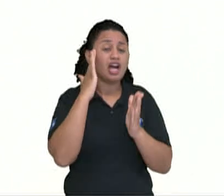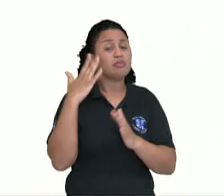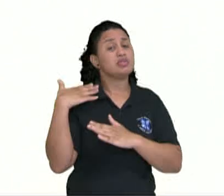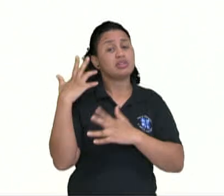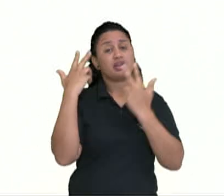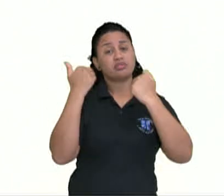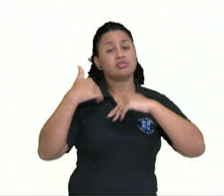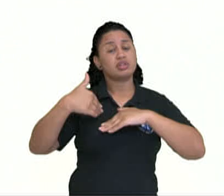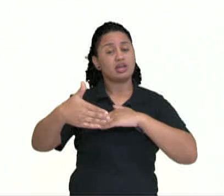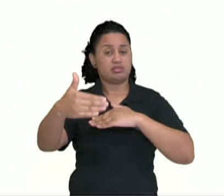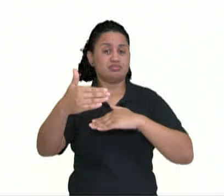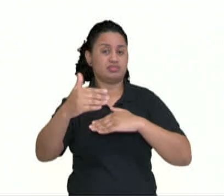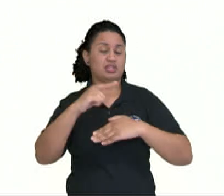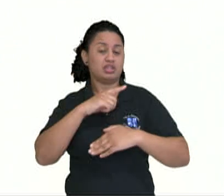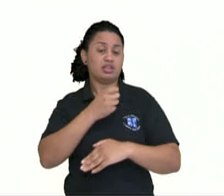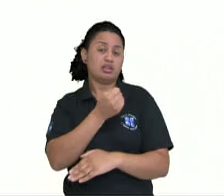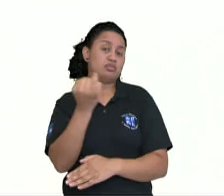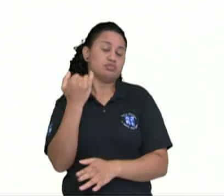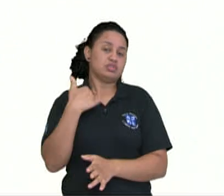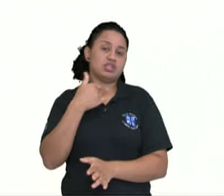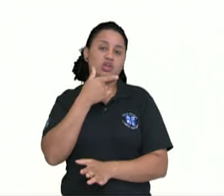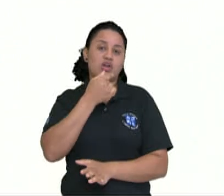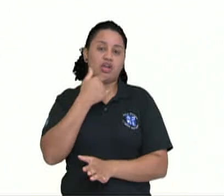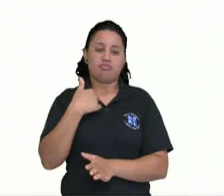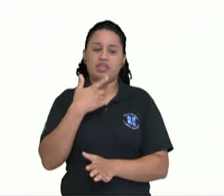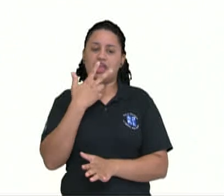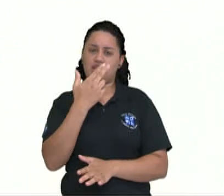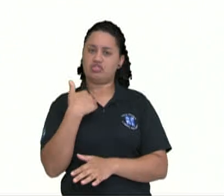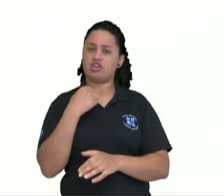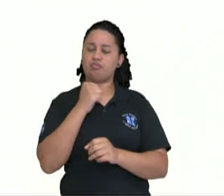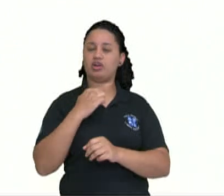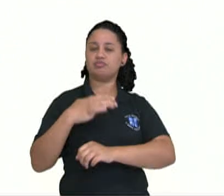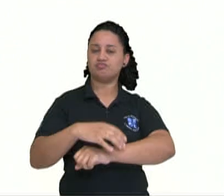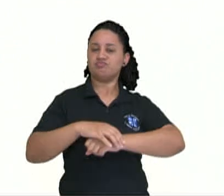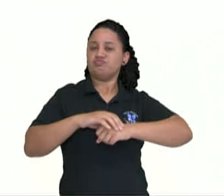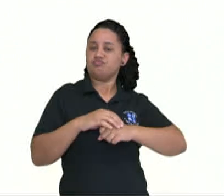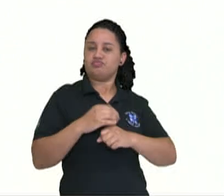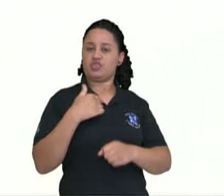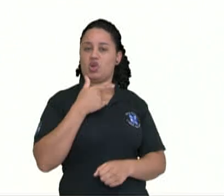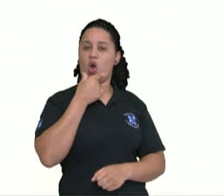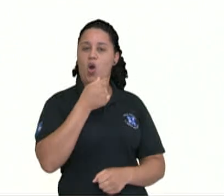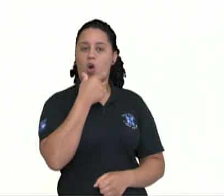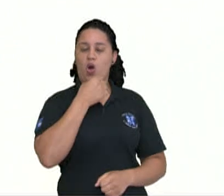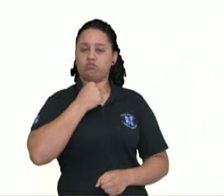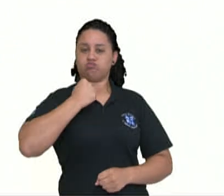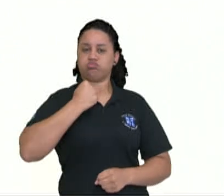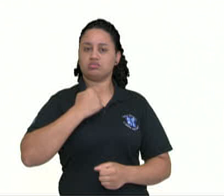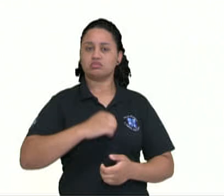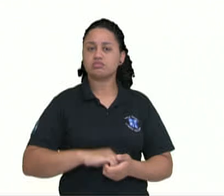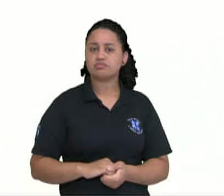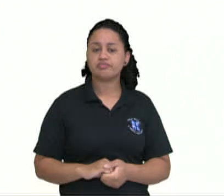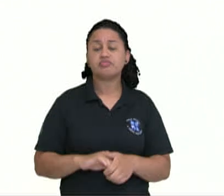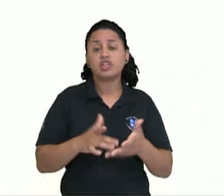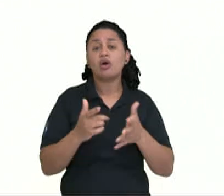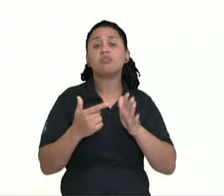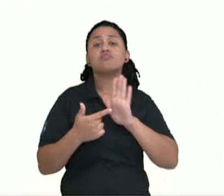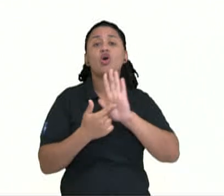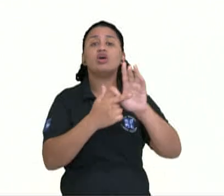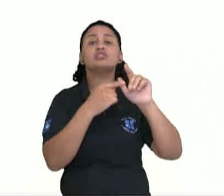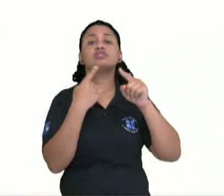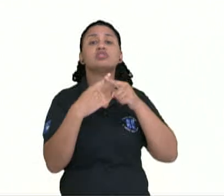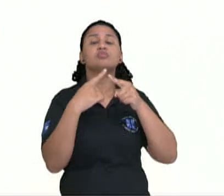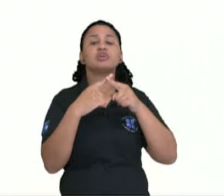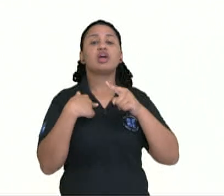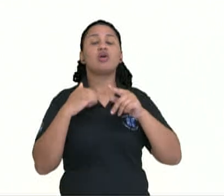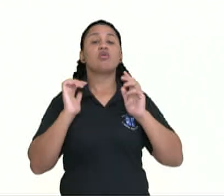muitos até se sentem encorajados a encarnar esse padrão. O machismo se manifesta sobretudo